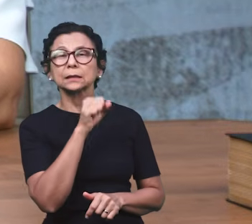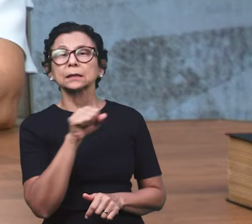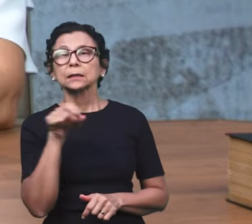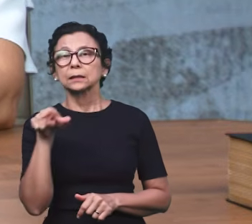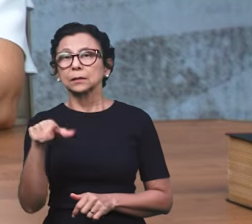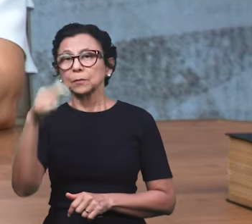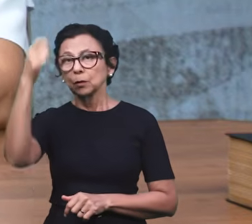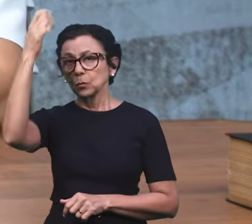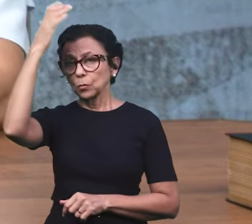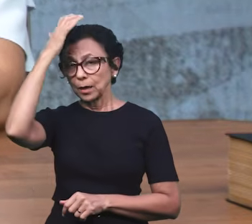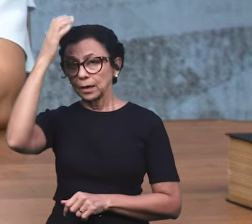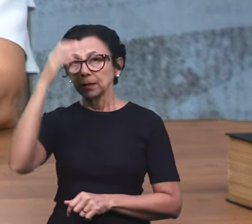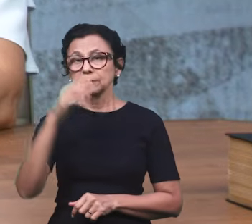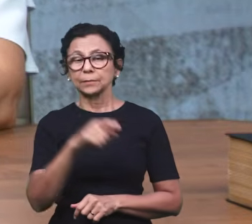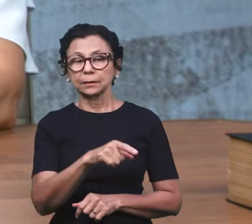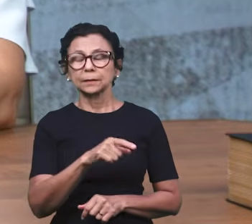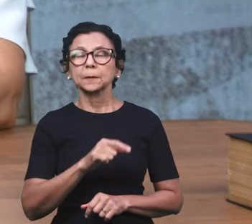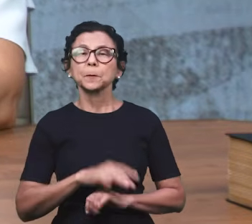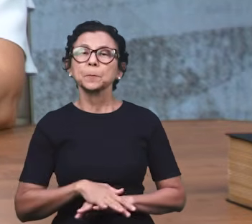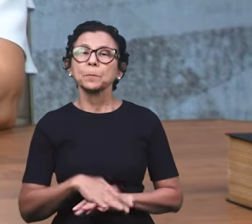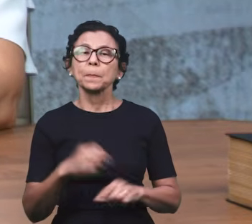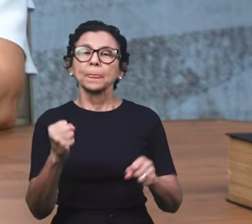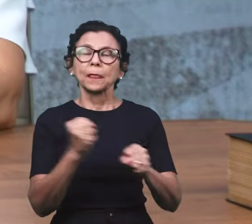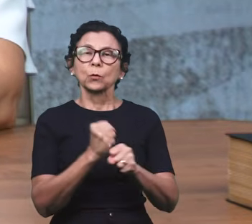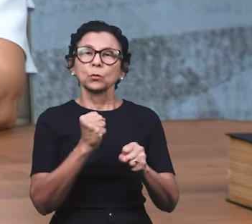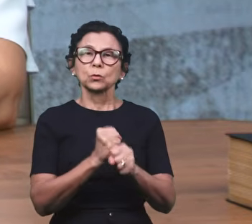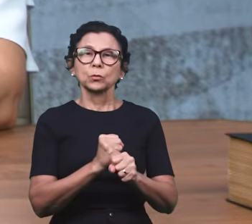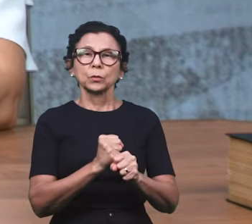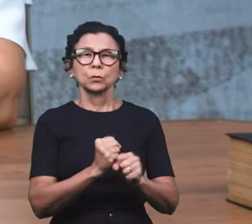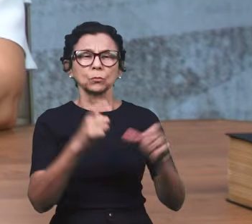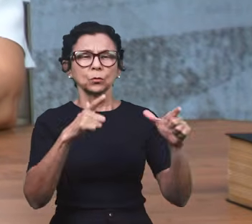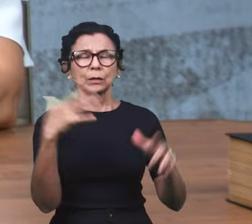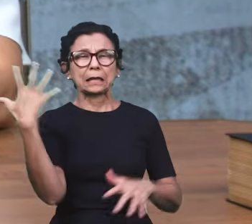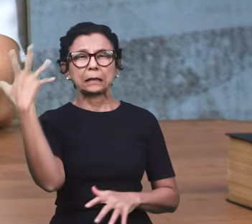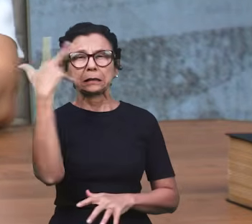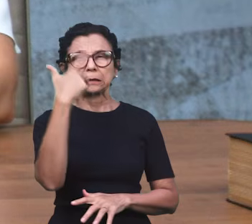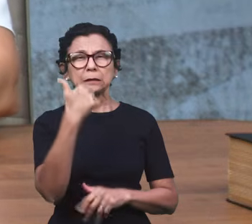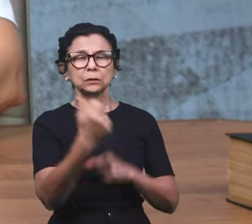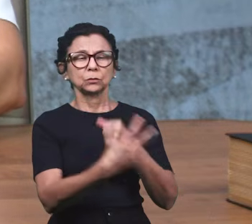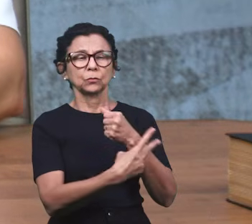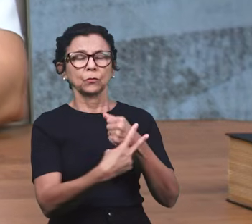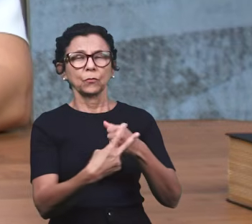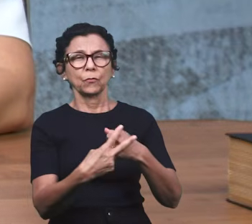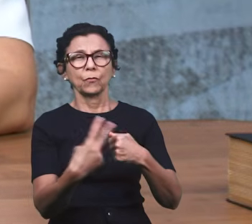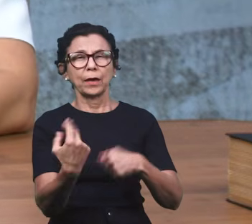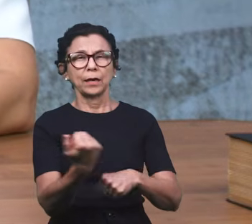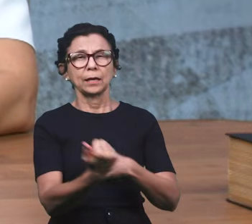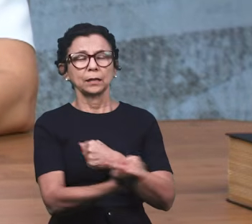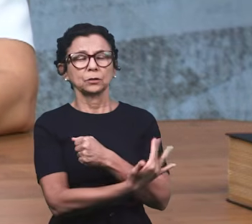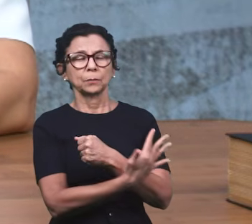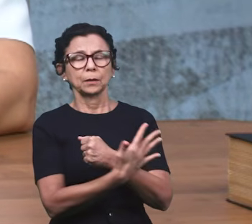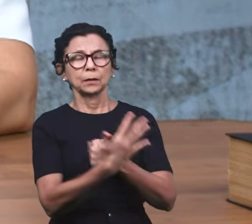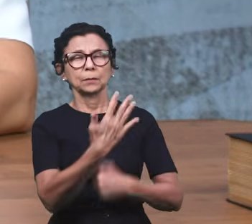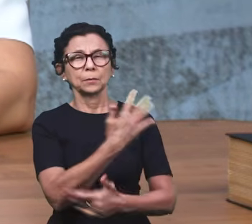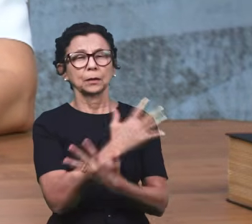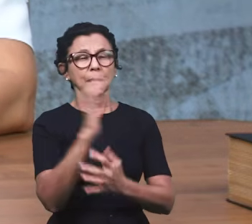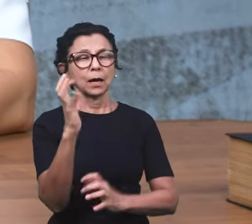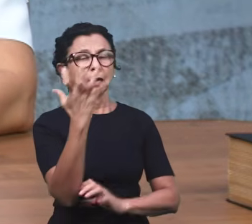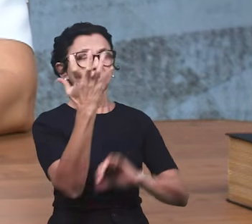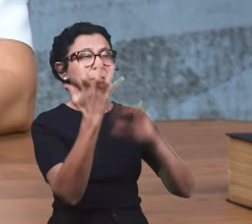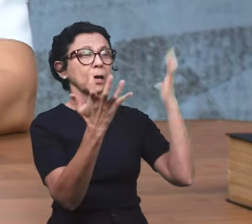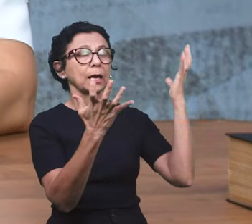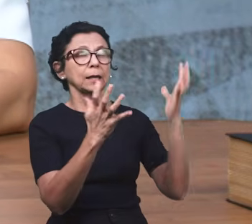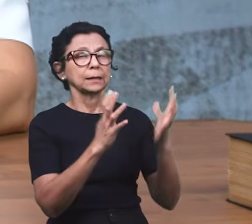que Acabe fez muito mais para irritar o Senhor Deus de Israel do que todos os reis